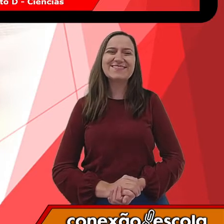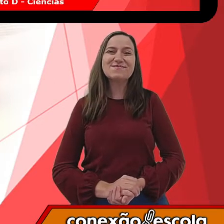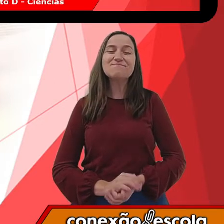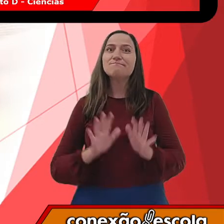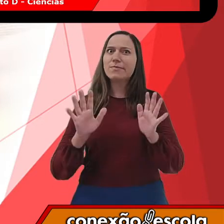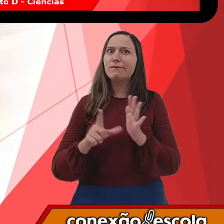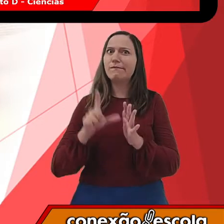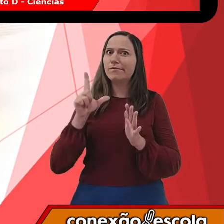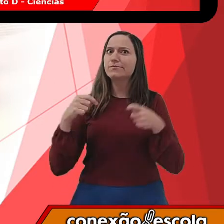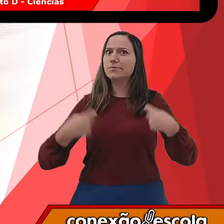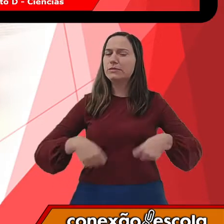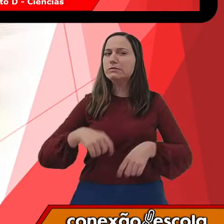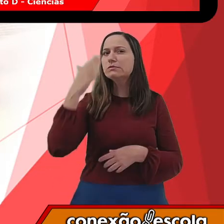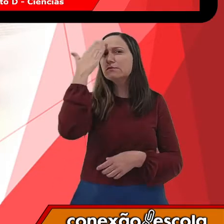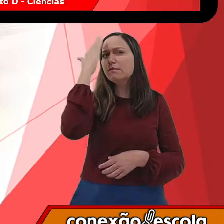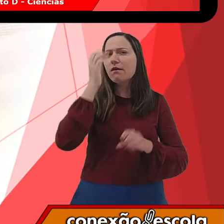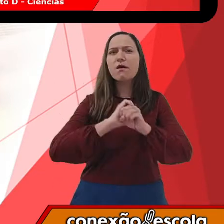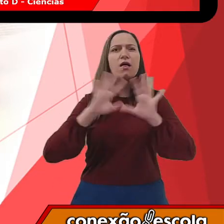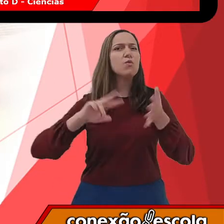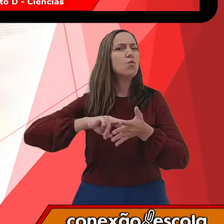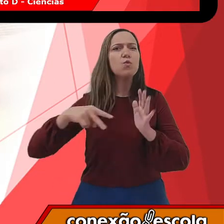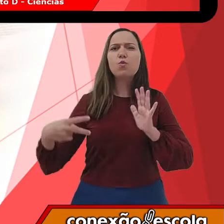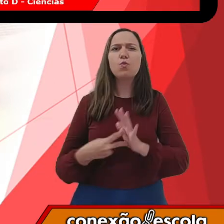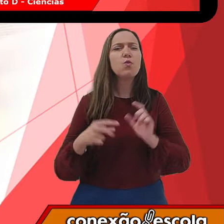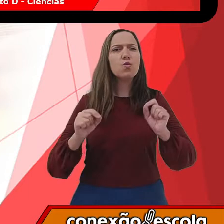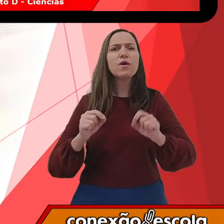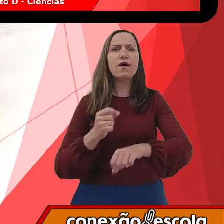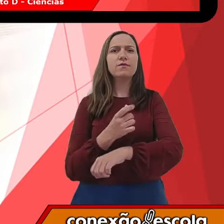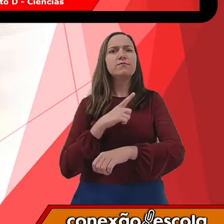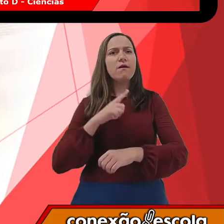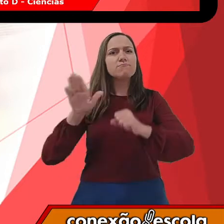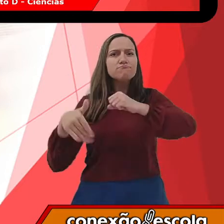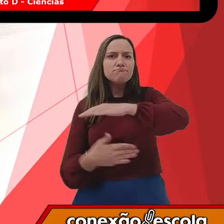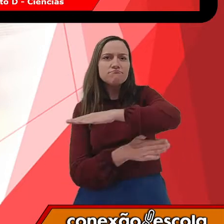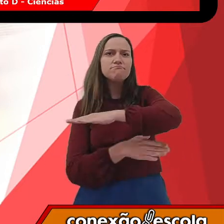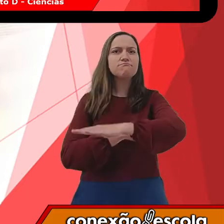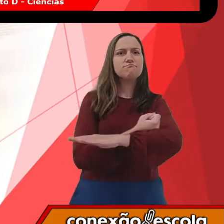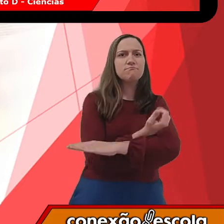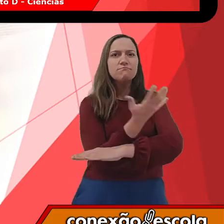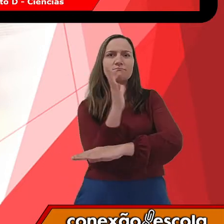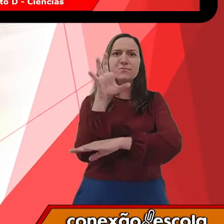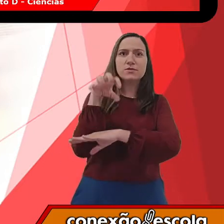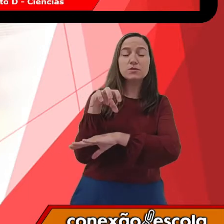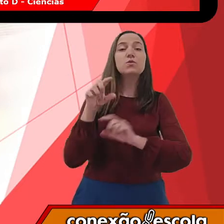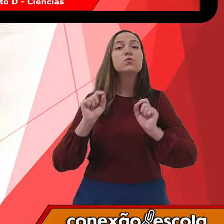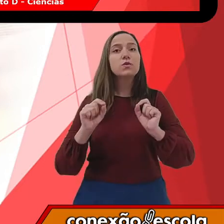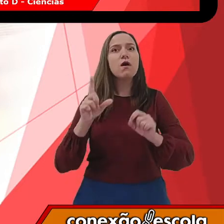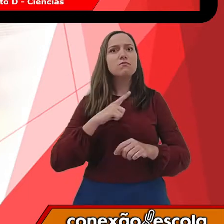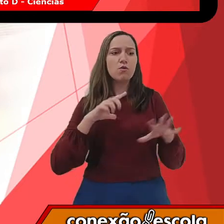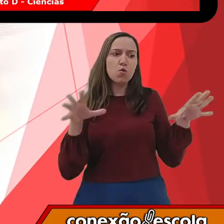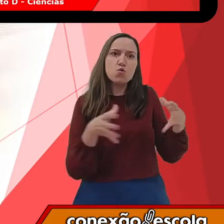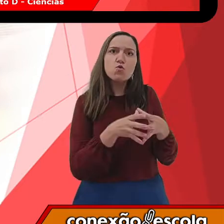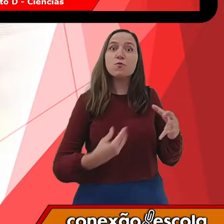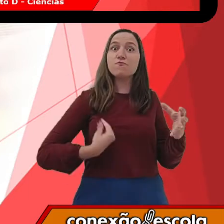Antes de tudo, precisamos saber o que é ecossistema. A relação do conjunto de seres vivos